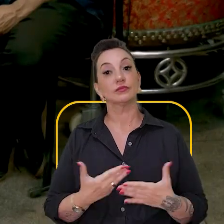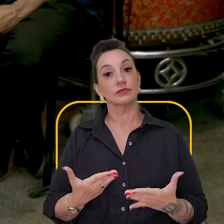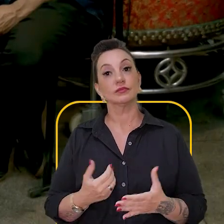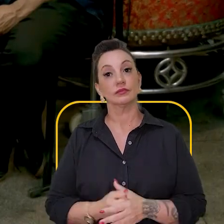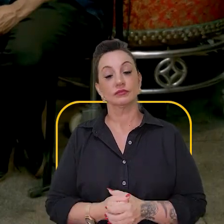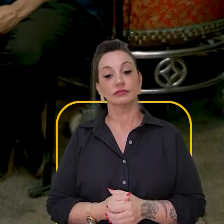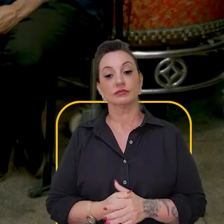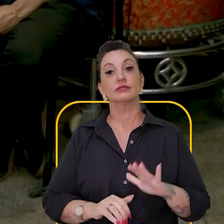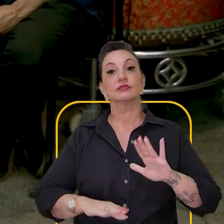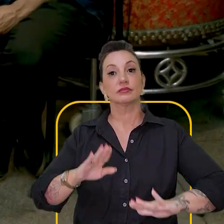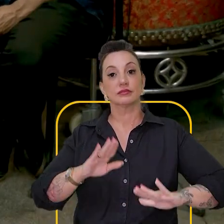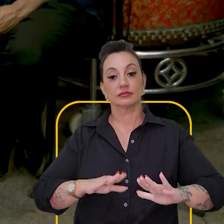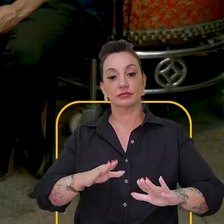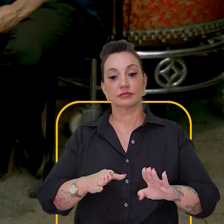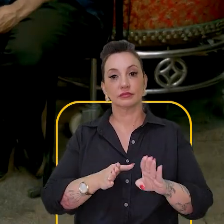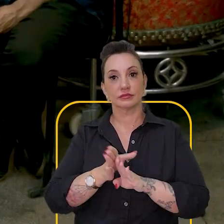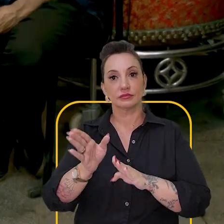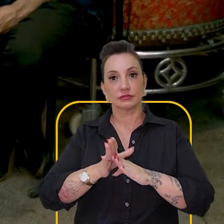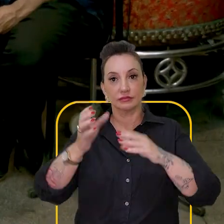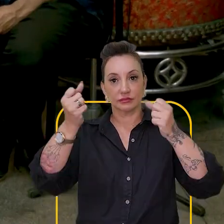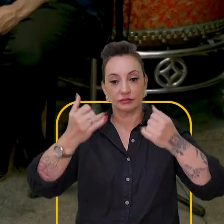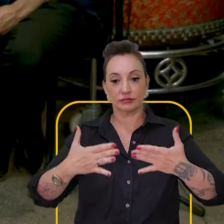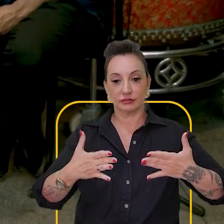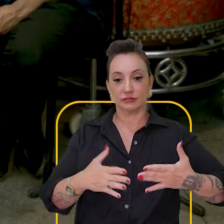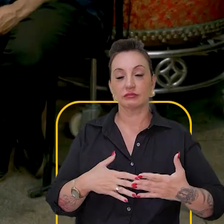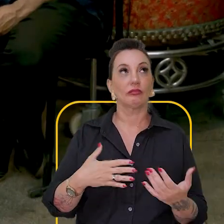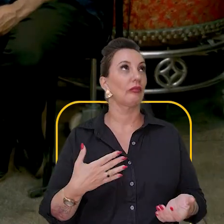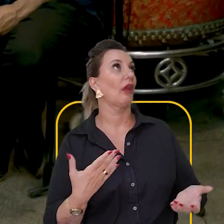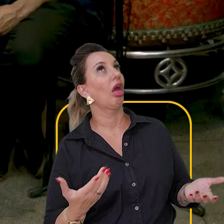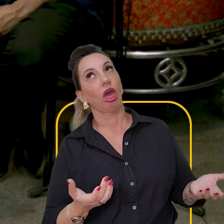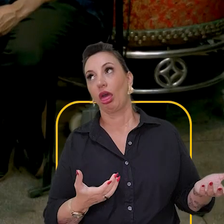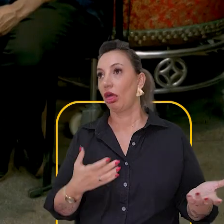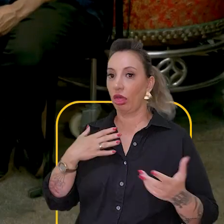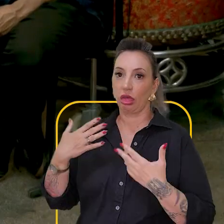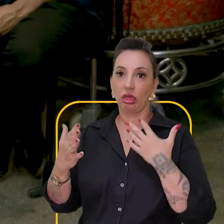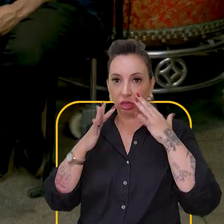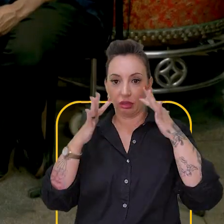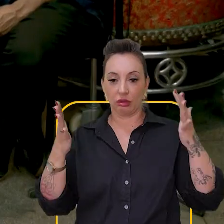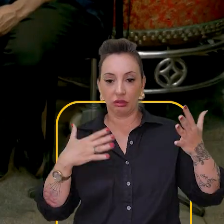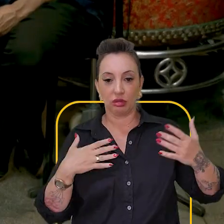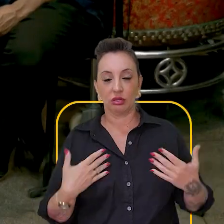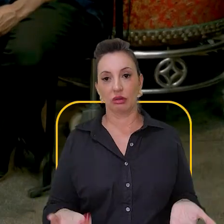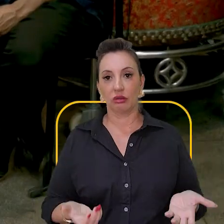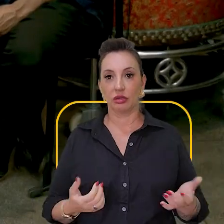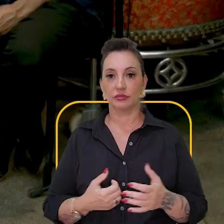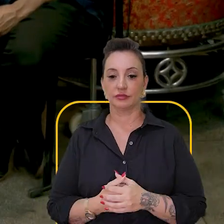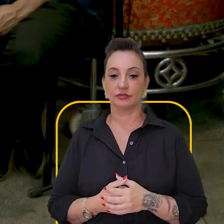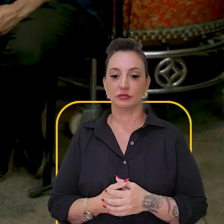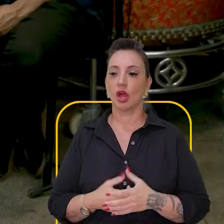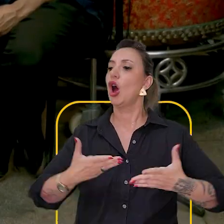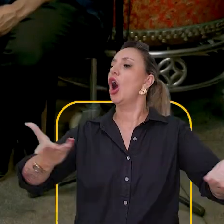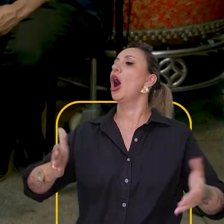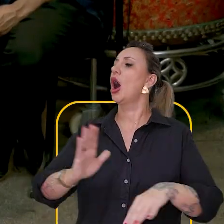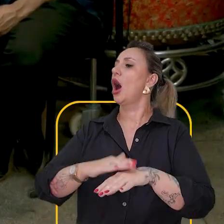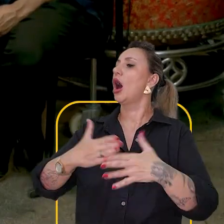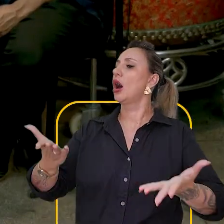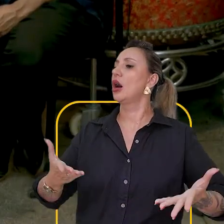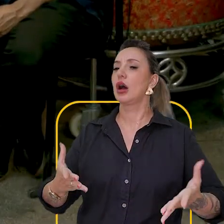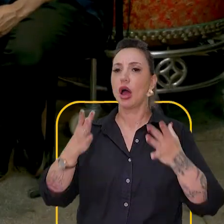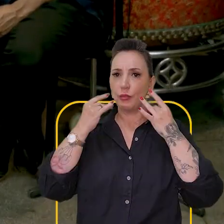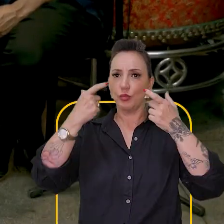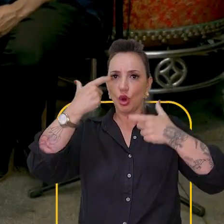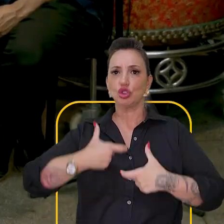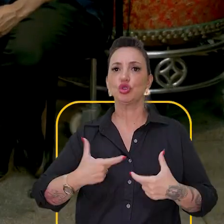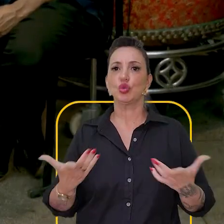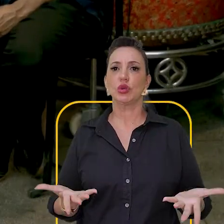e muitas vezes você tá dando uma explicação o cara tá lá o menino tá lá todo largado aí eu chamo atenção né